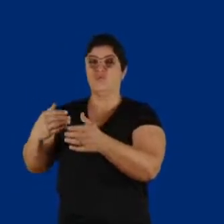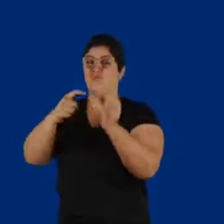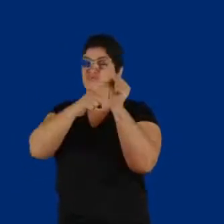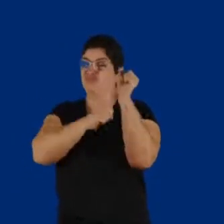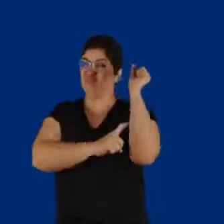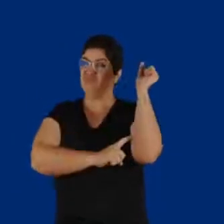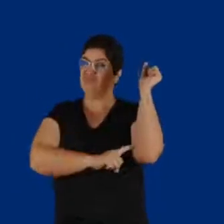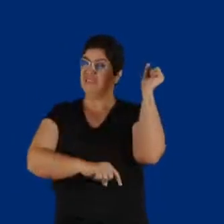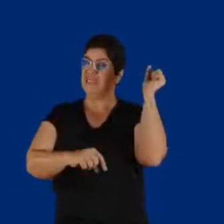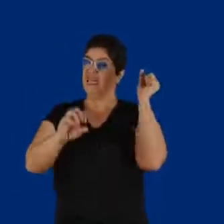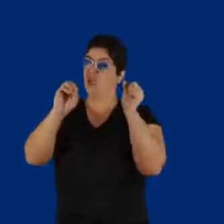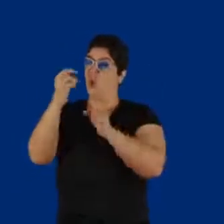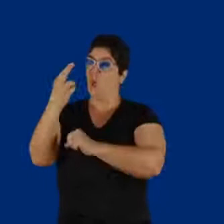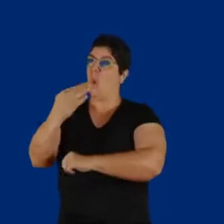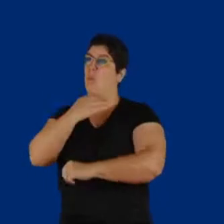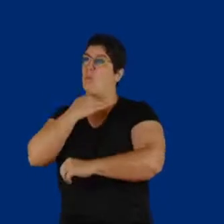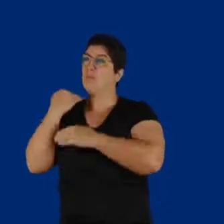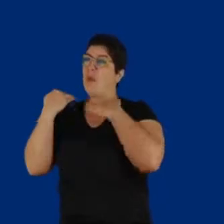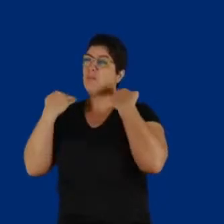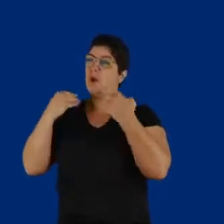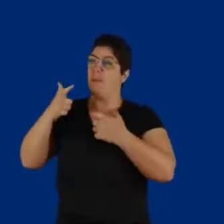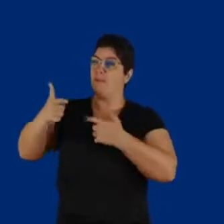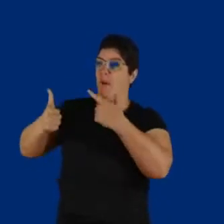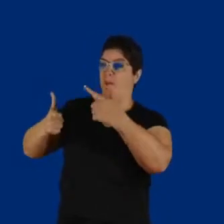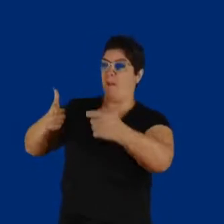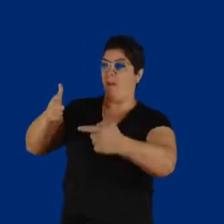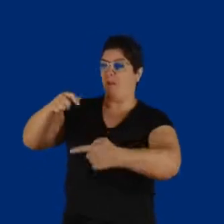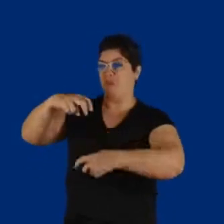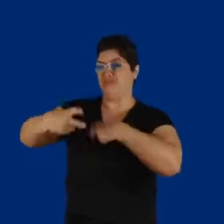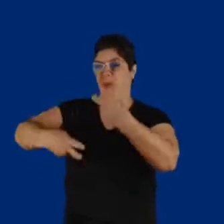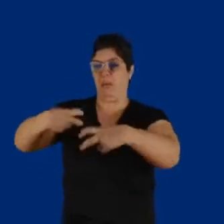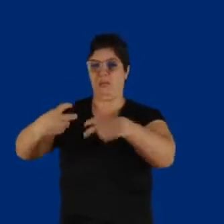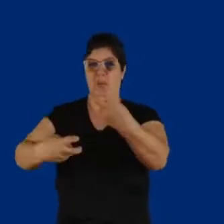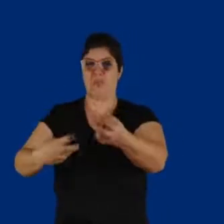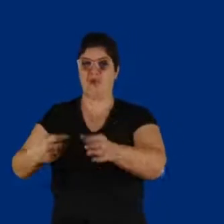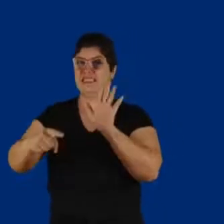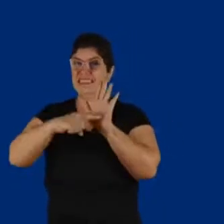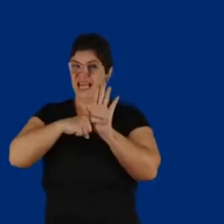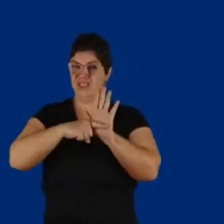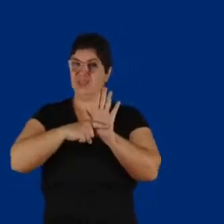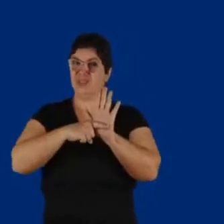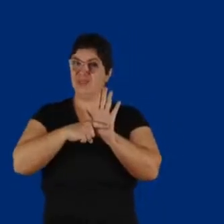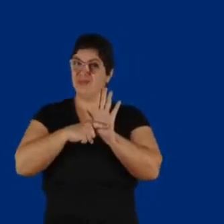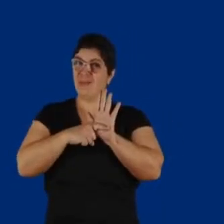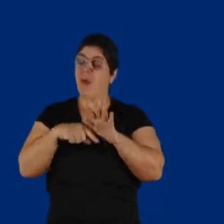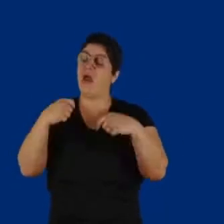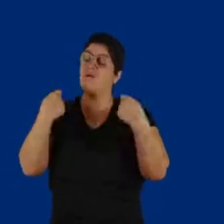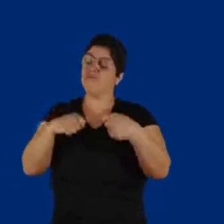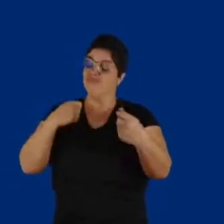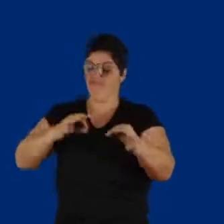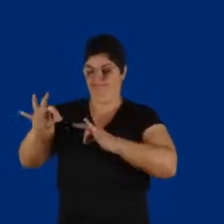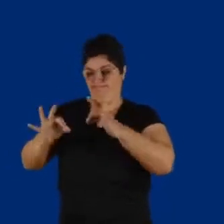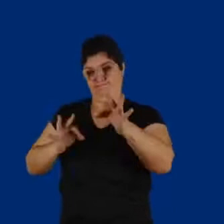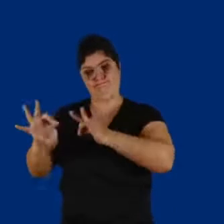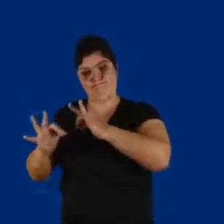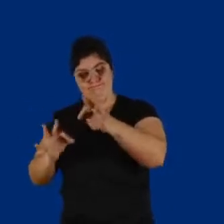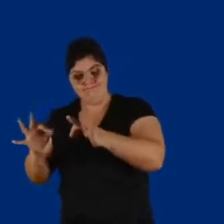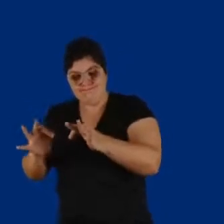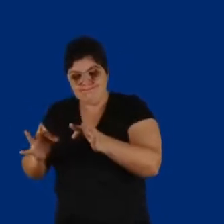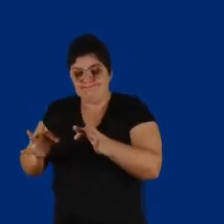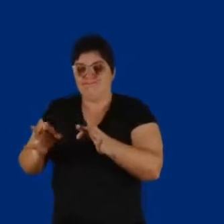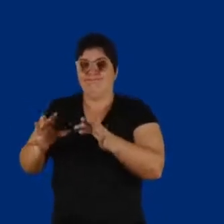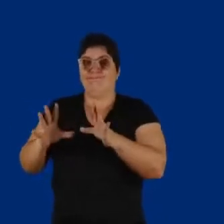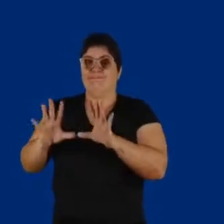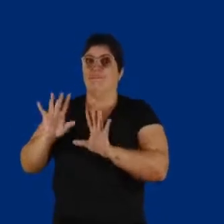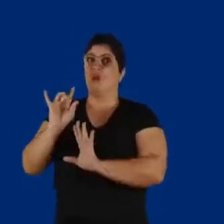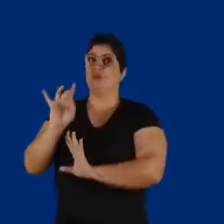ou assassinato, ou tantas outras coisas negativas, tudo tem que ser organizado, e não é uma coisa